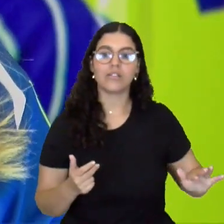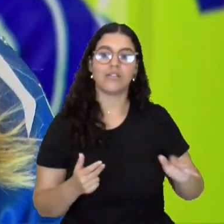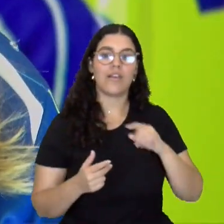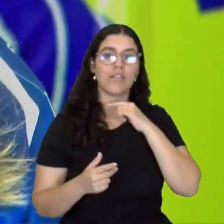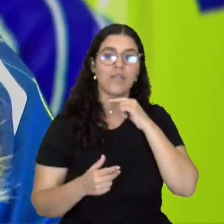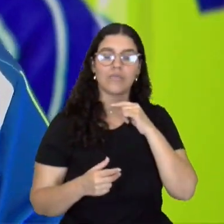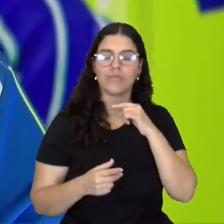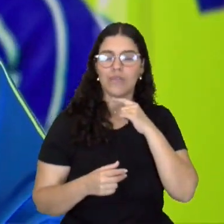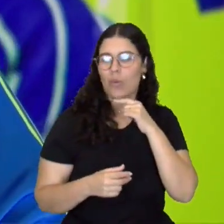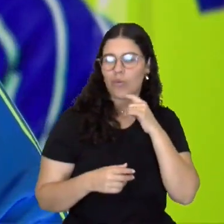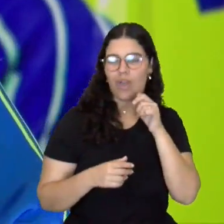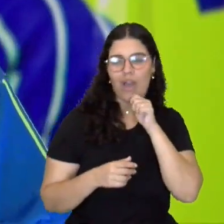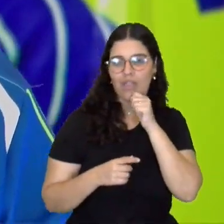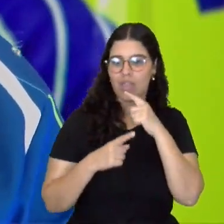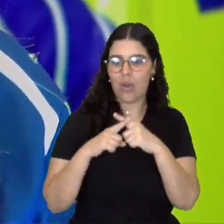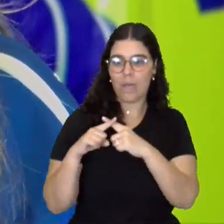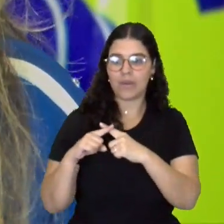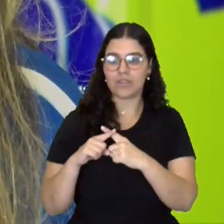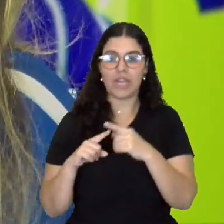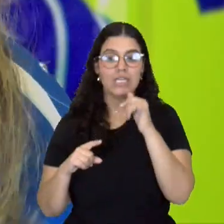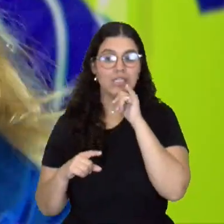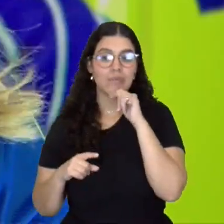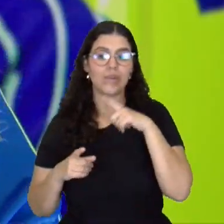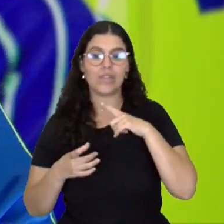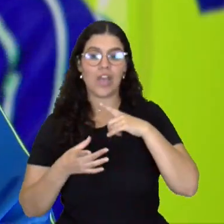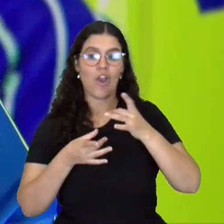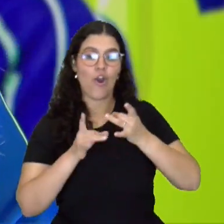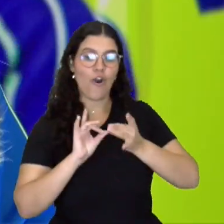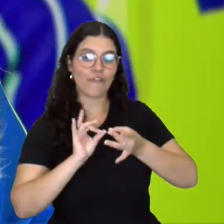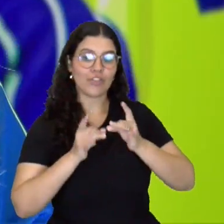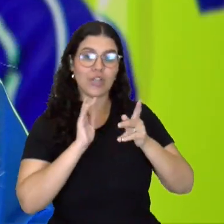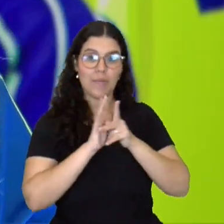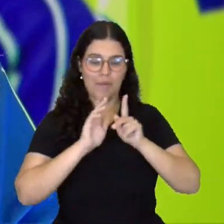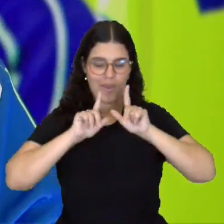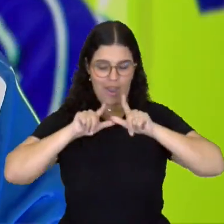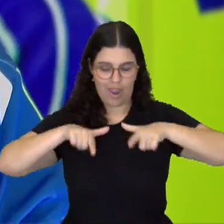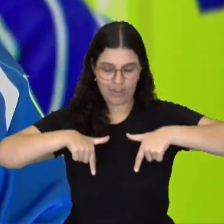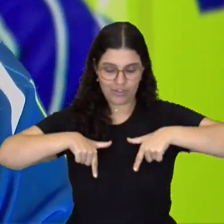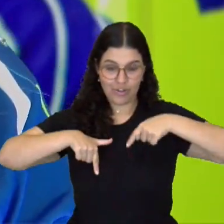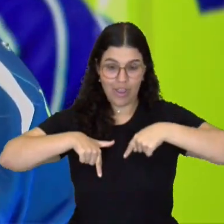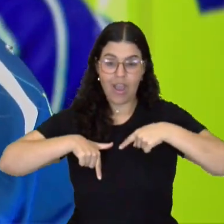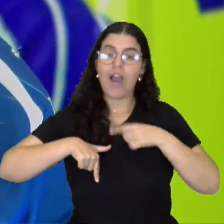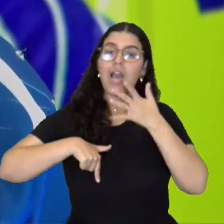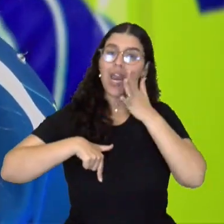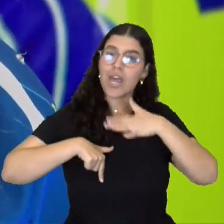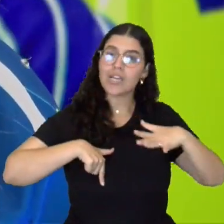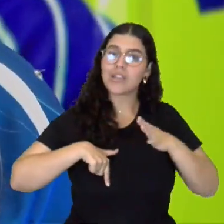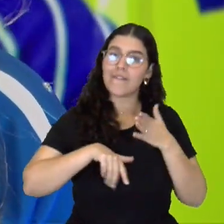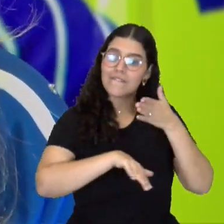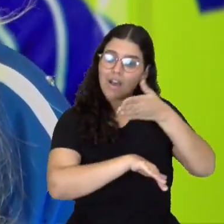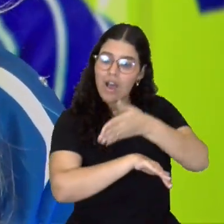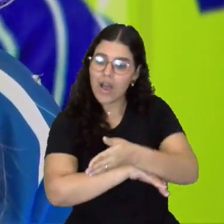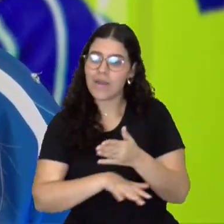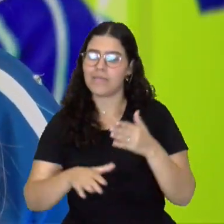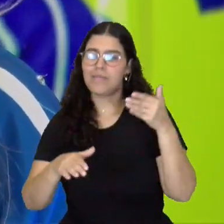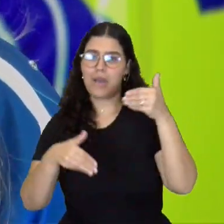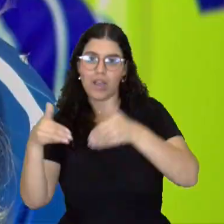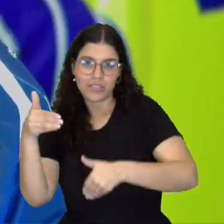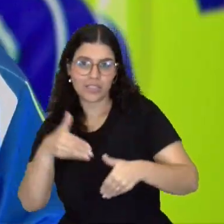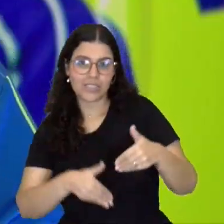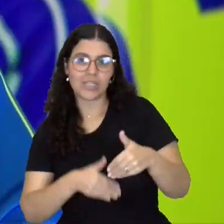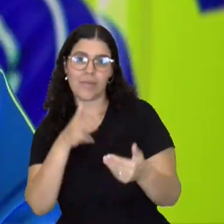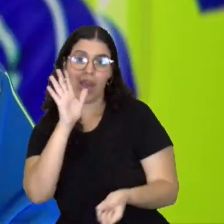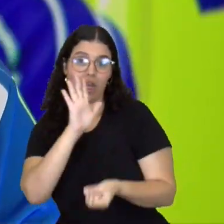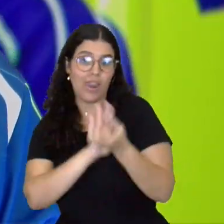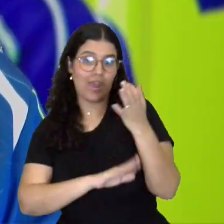tem, por exemplo, uma oficina de crachá, que cada um vai lá, confecciona seu crachá. São esses momentos de troca divertido que a gente vê por aqui.